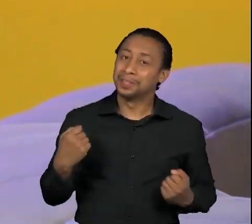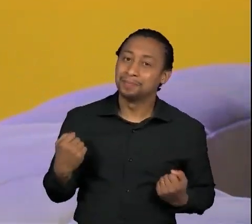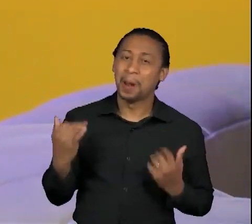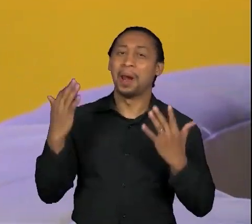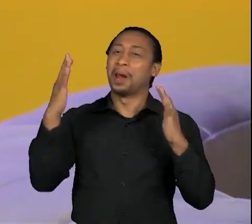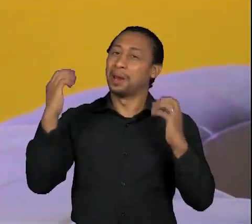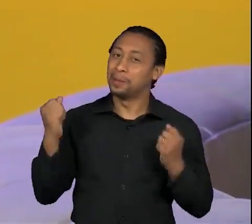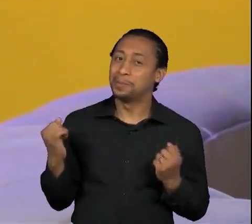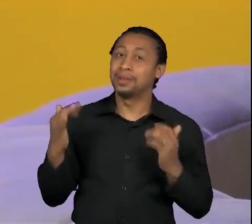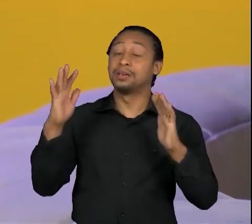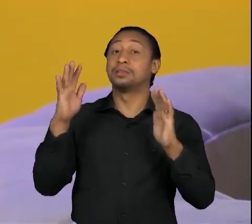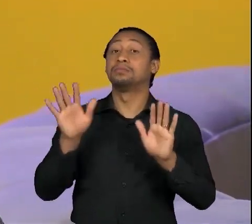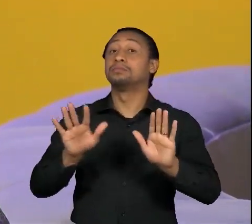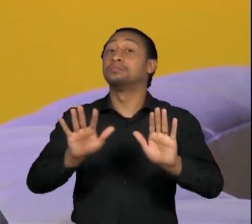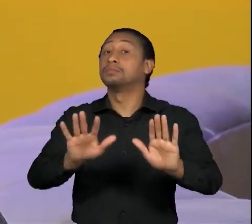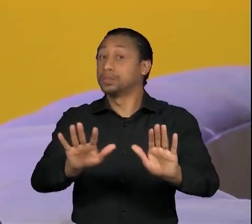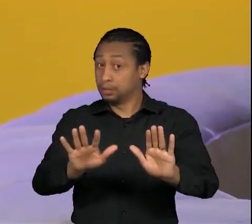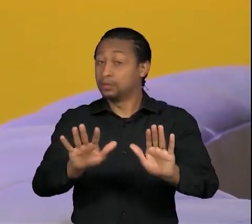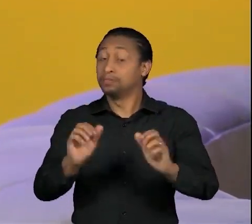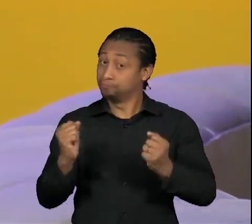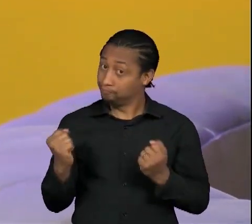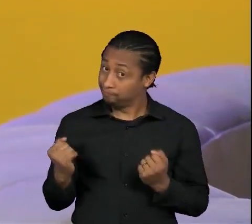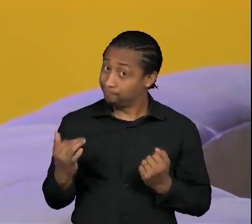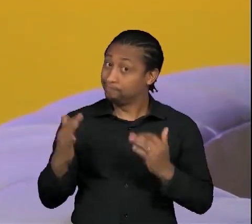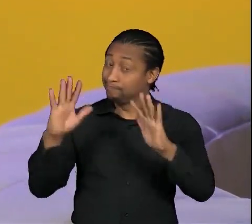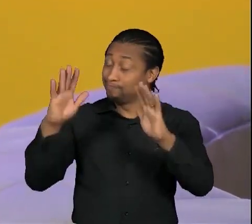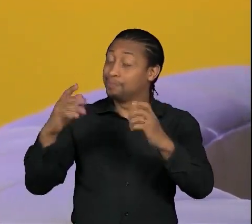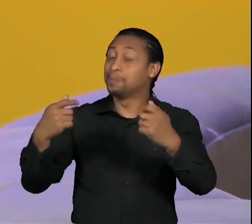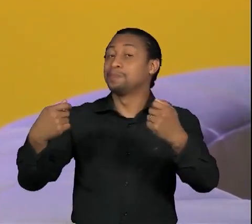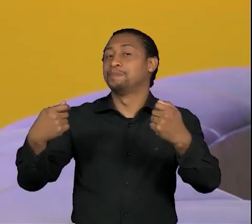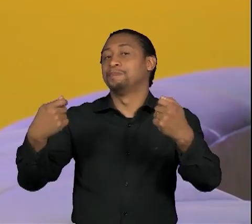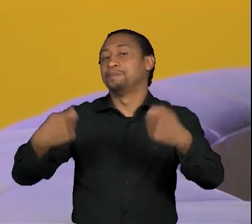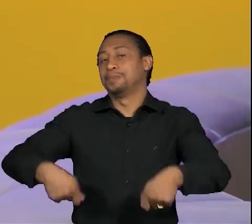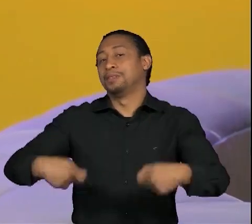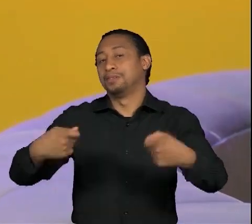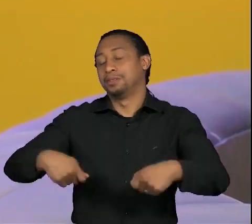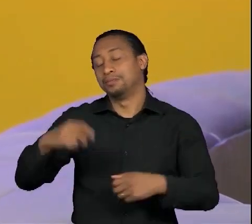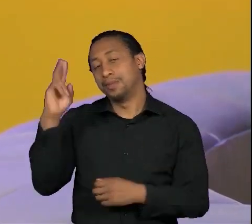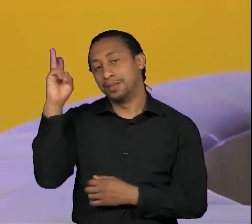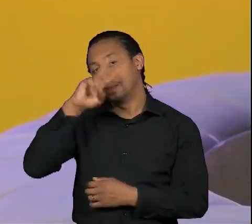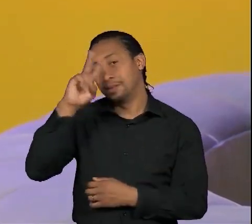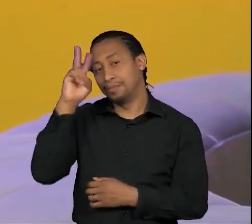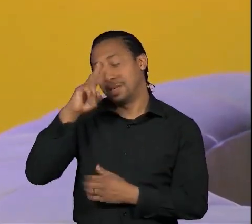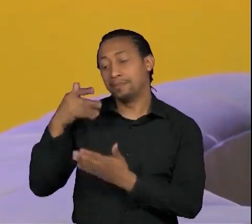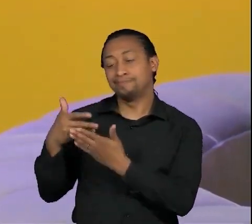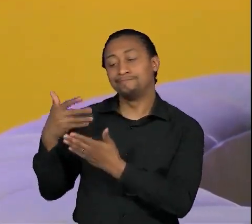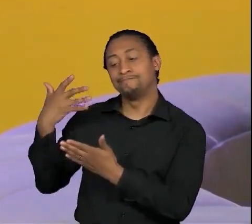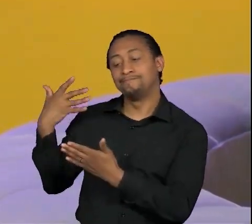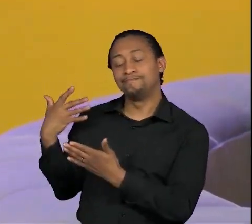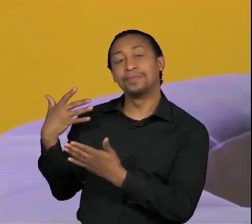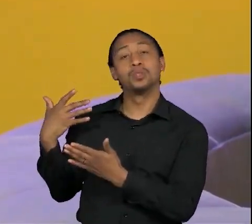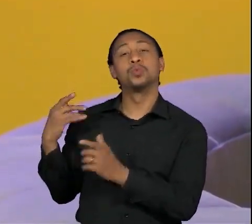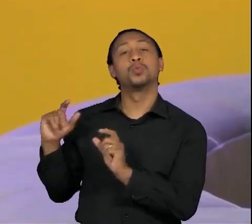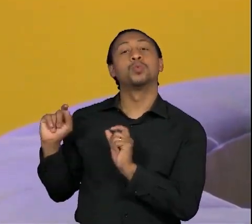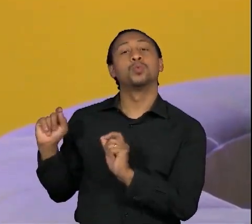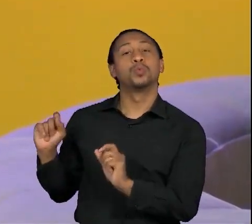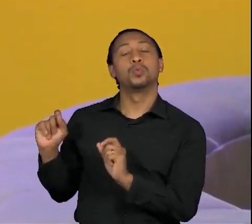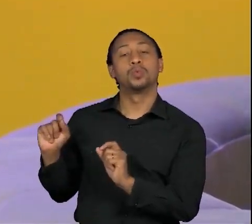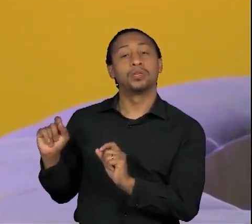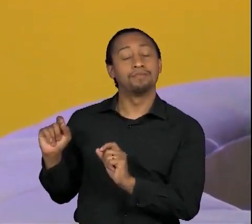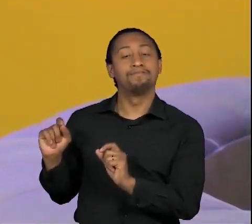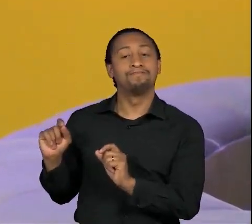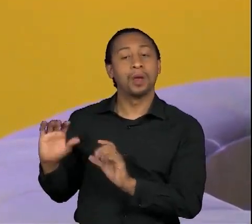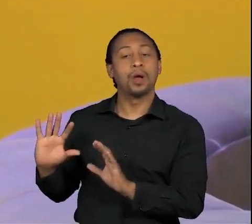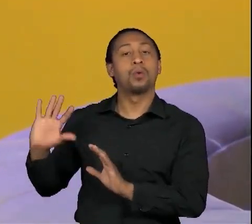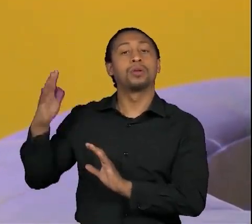festejando, mas a gente, na nossa celebração, a gente também precisa lembrar o que que é que faz com que a gente tenha uma população negra